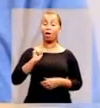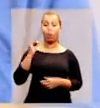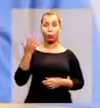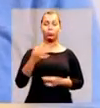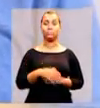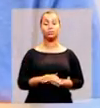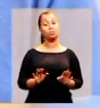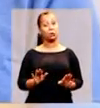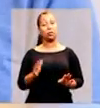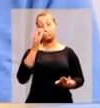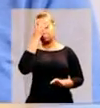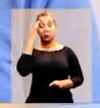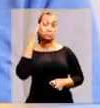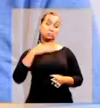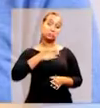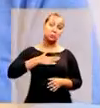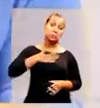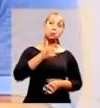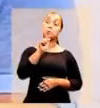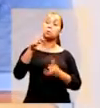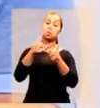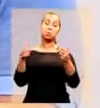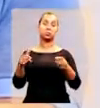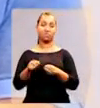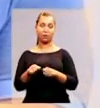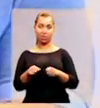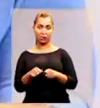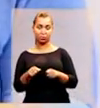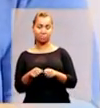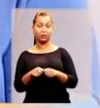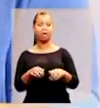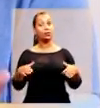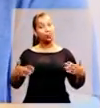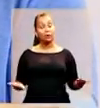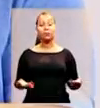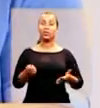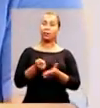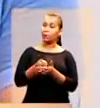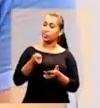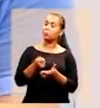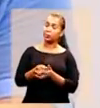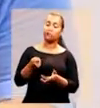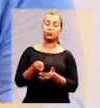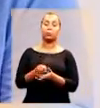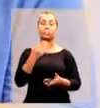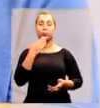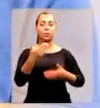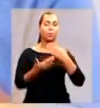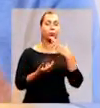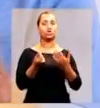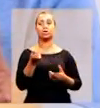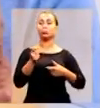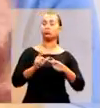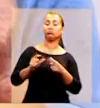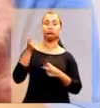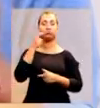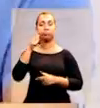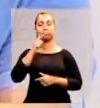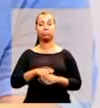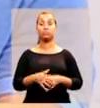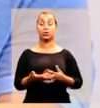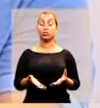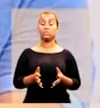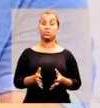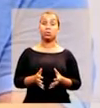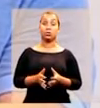acontecendo isso. Agora, tem pessoas que gostam de fazer outro tipo de atividade. E fica batalhando recursos. Então, faz uma